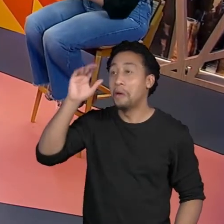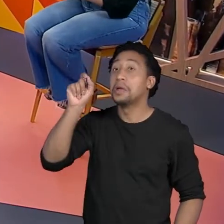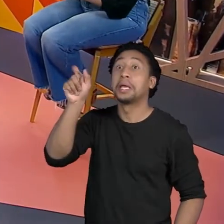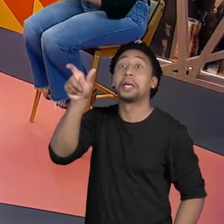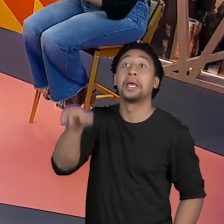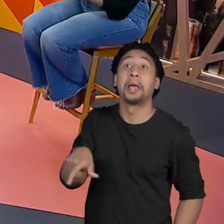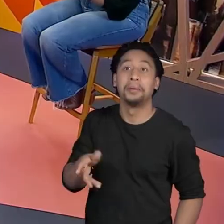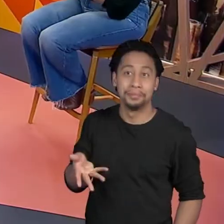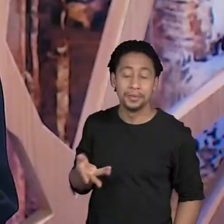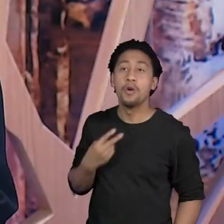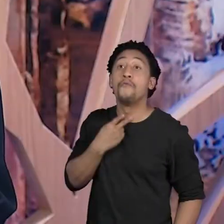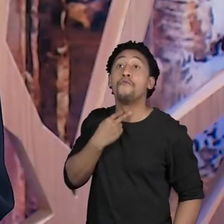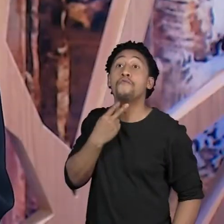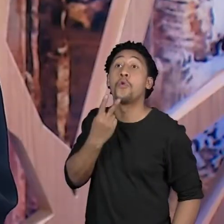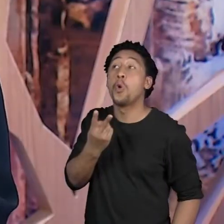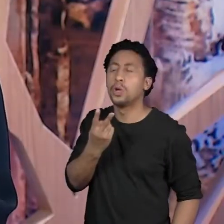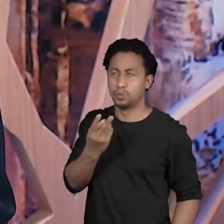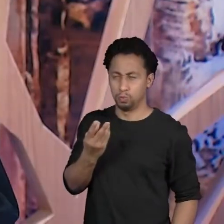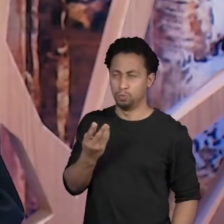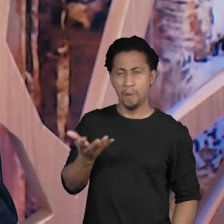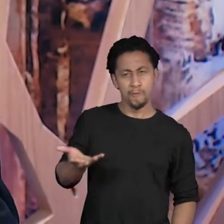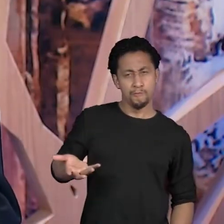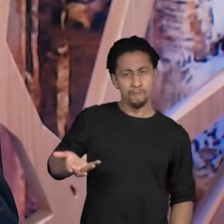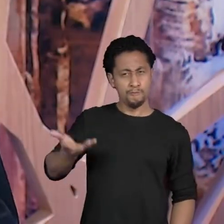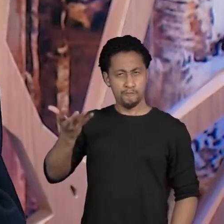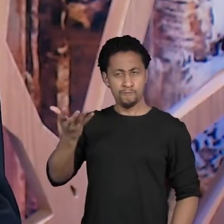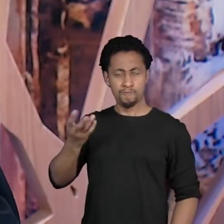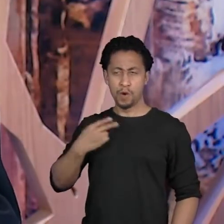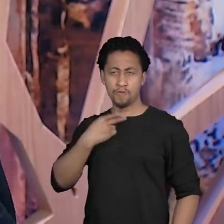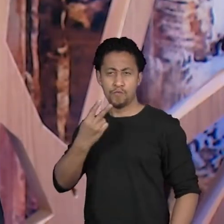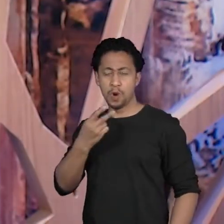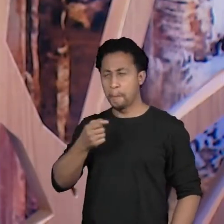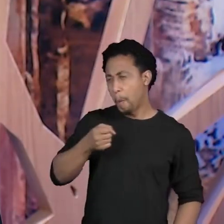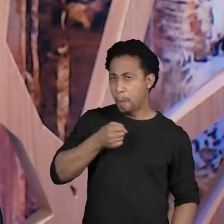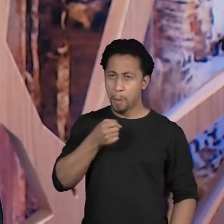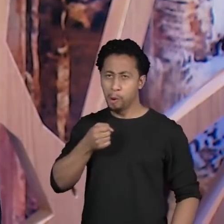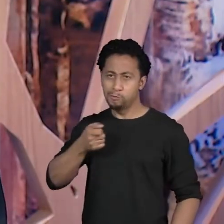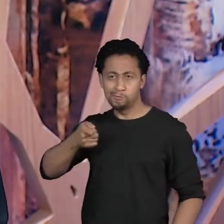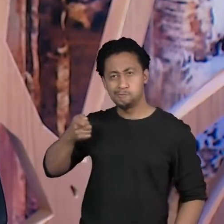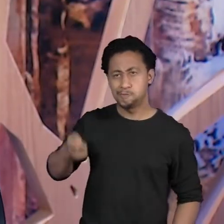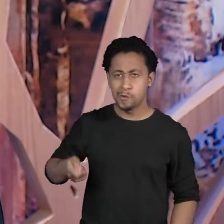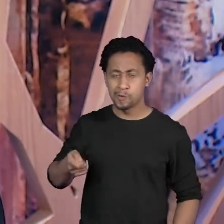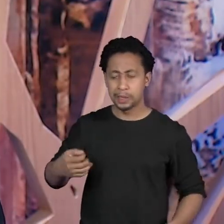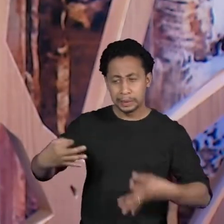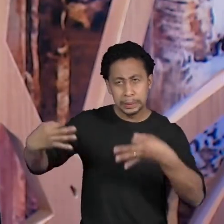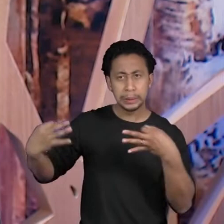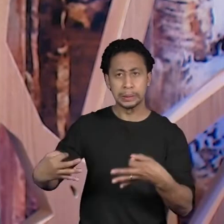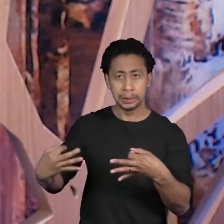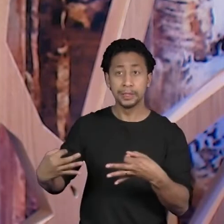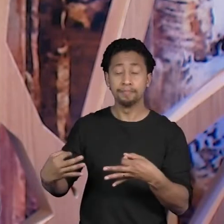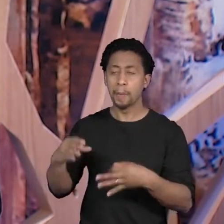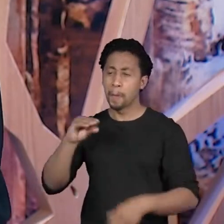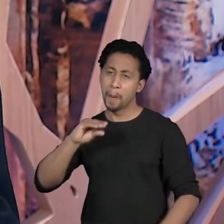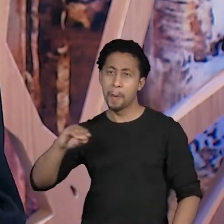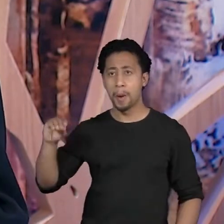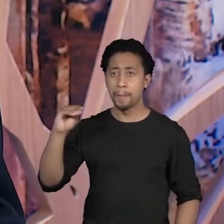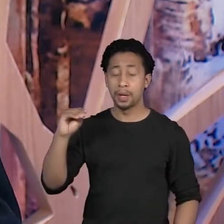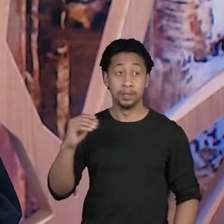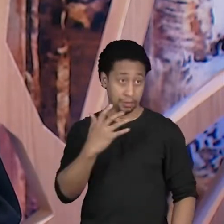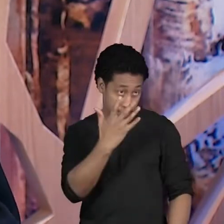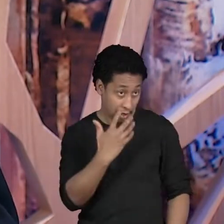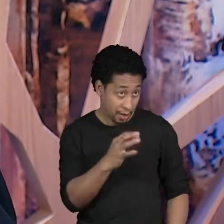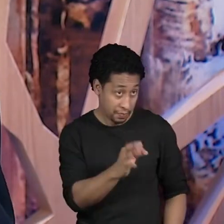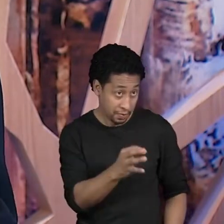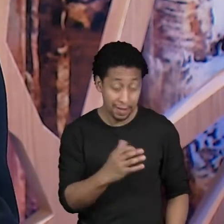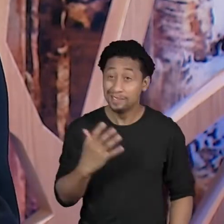tinha surpresa quando conhecia, né? Hoje em dia a gente já pode até vê-lo, conhecê-lo através do YouTube. Pois é, né? Eu acho que antigamente